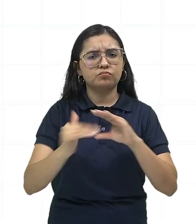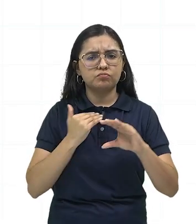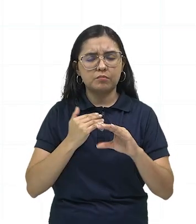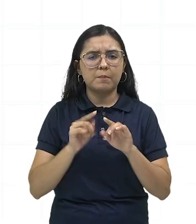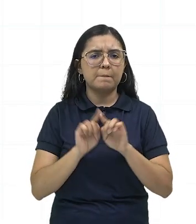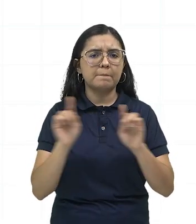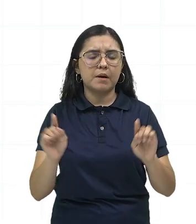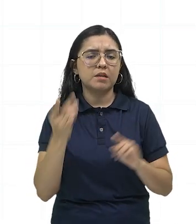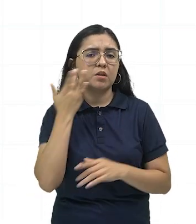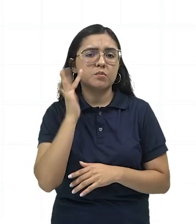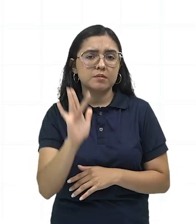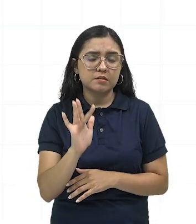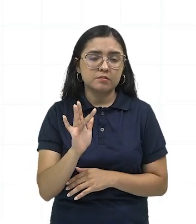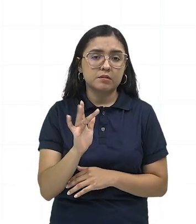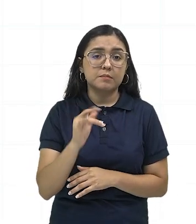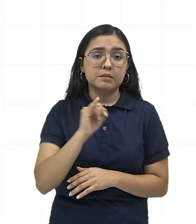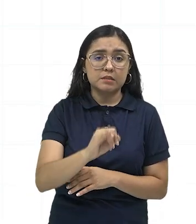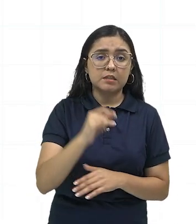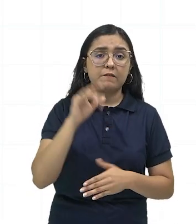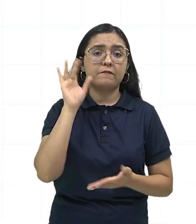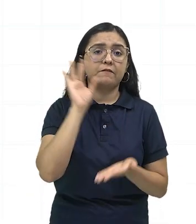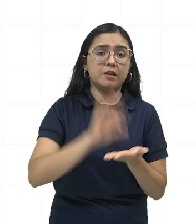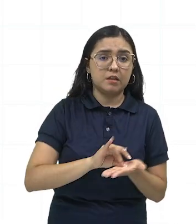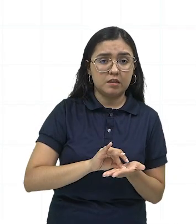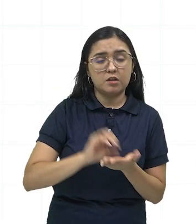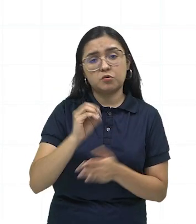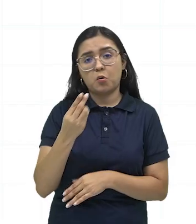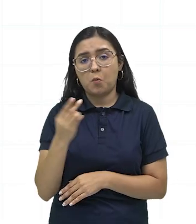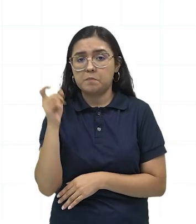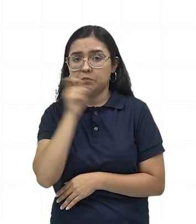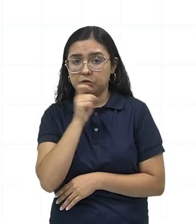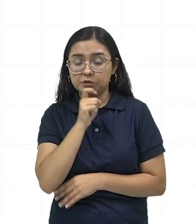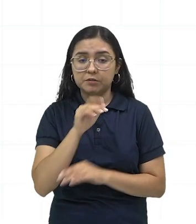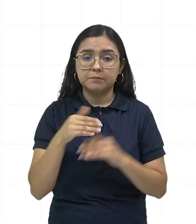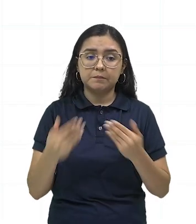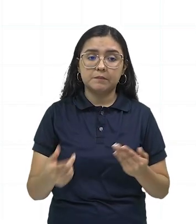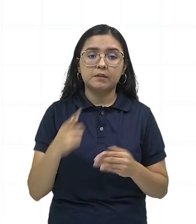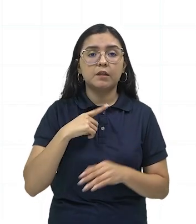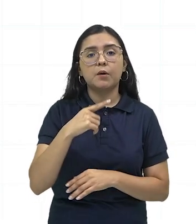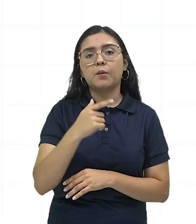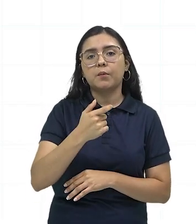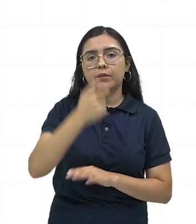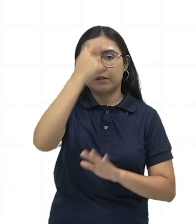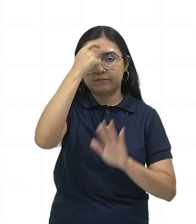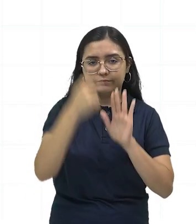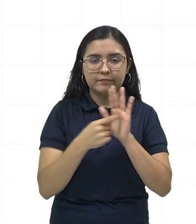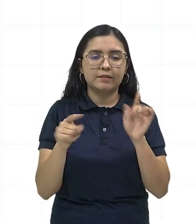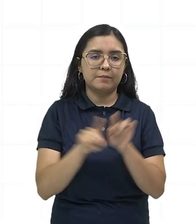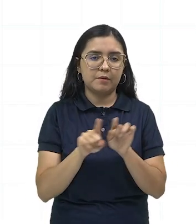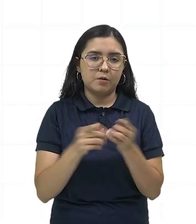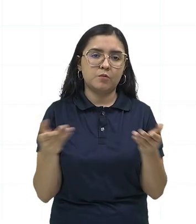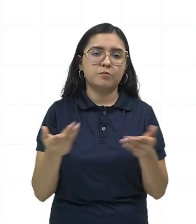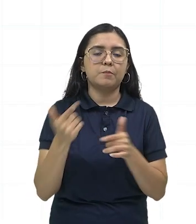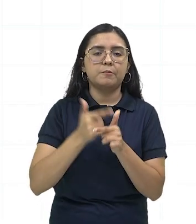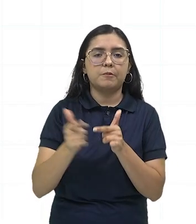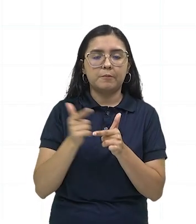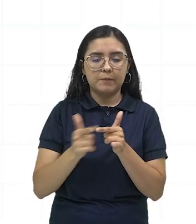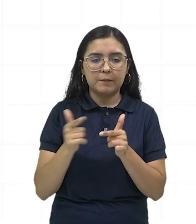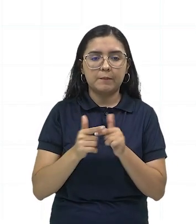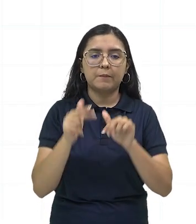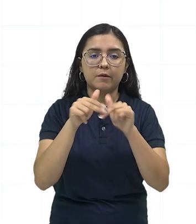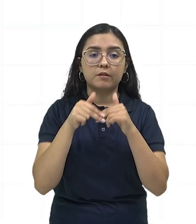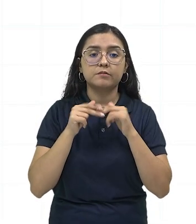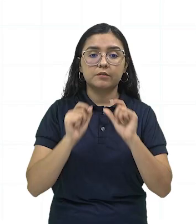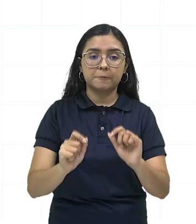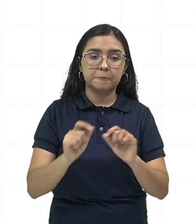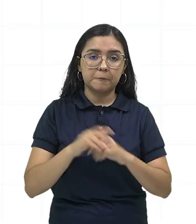e não sabe se aqueles vídeos são manipulados. Então a inteligência artificial também é um problema muito grande atualmente,